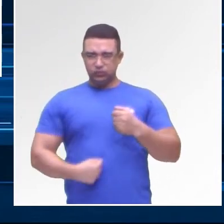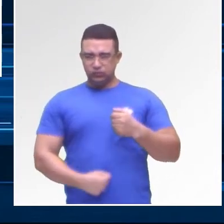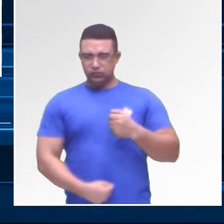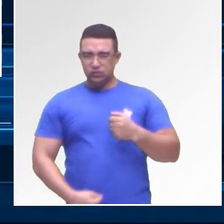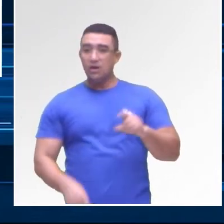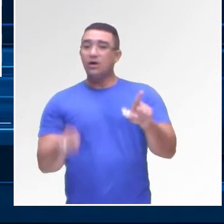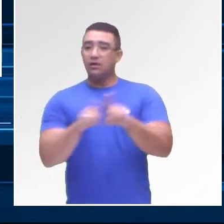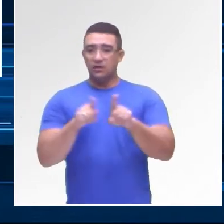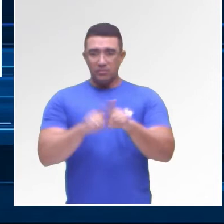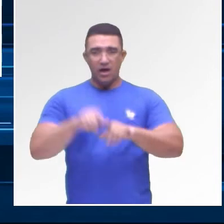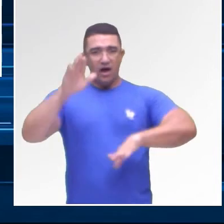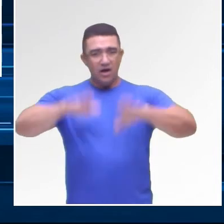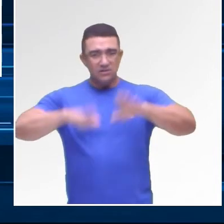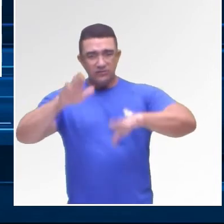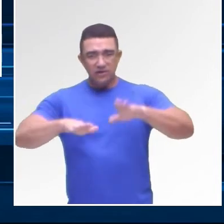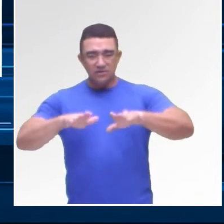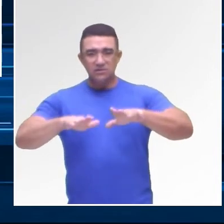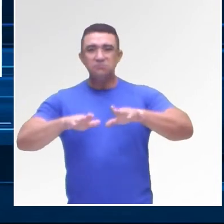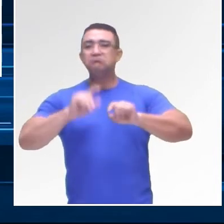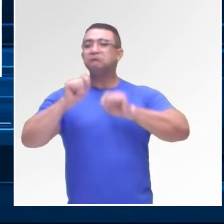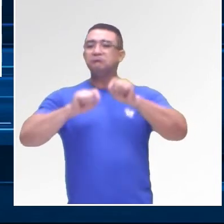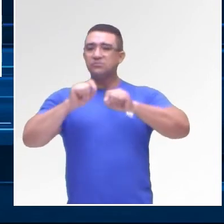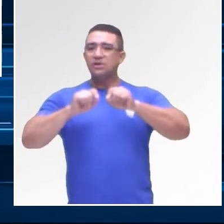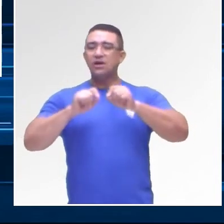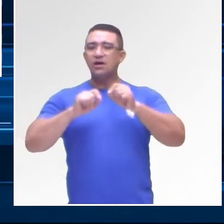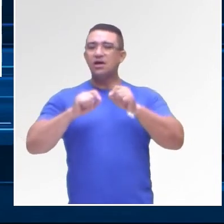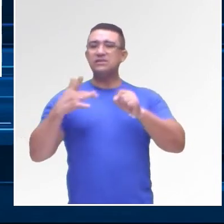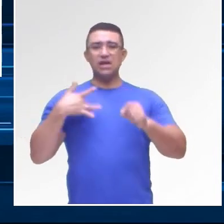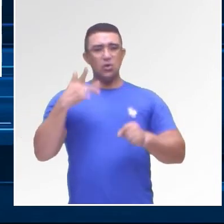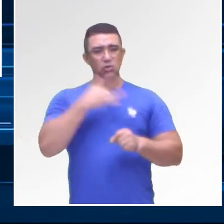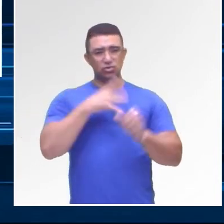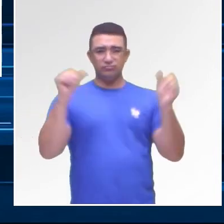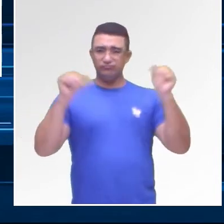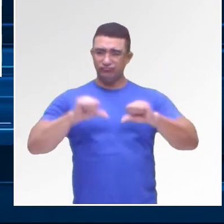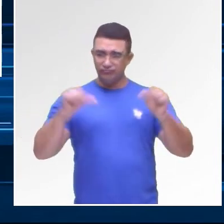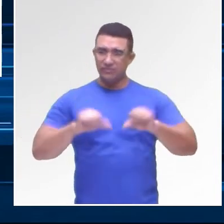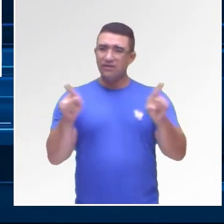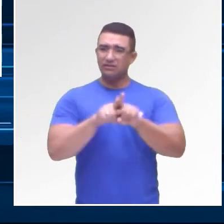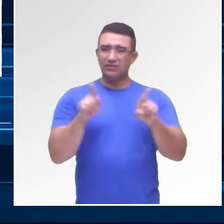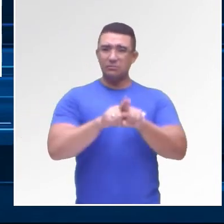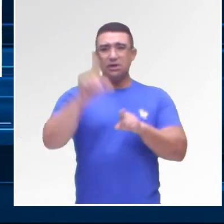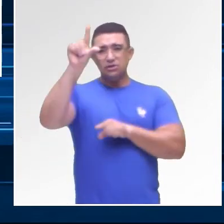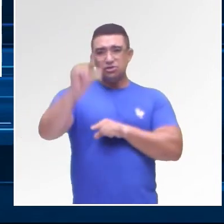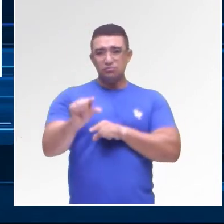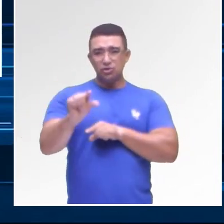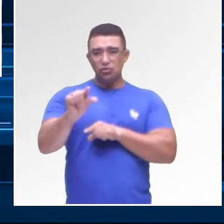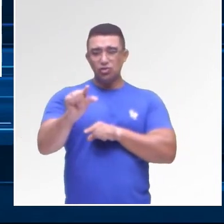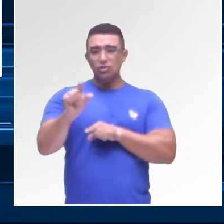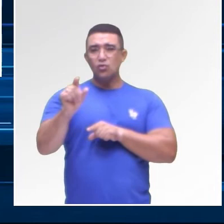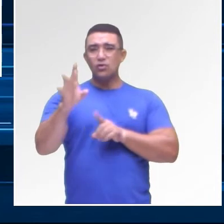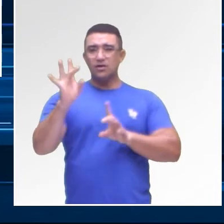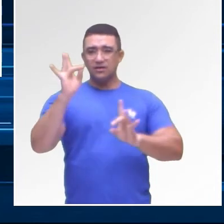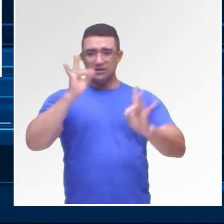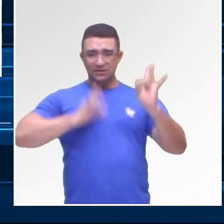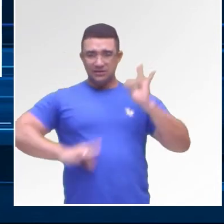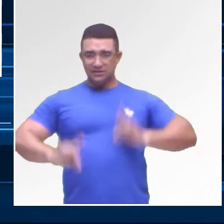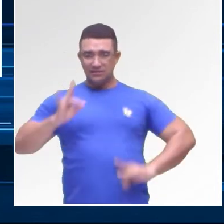aumentar a inflamação nos órgãos, ela ainda reduz uma quantidade de hormônio chamado